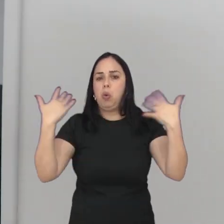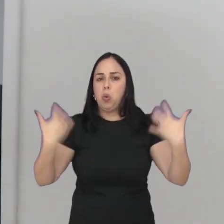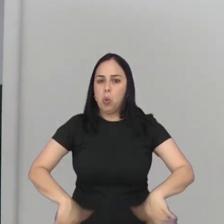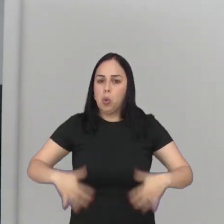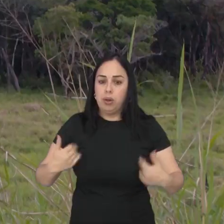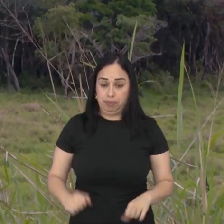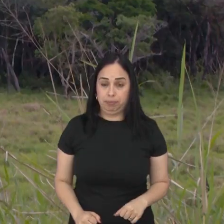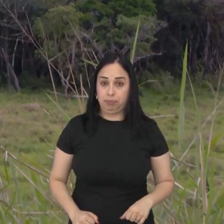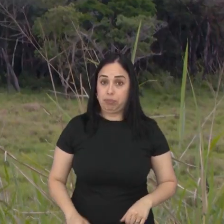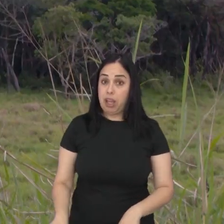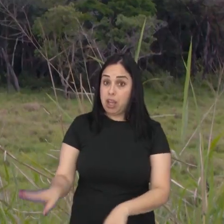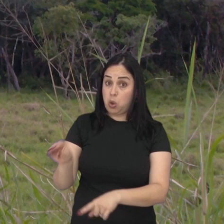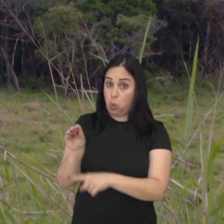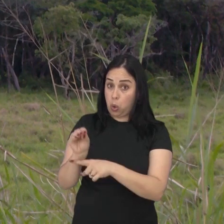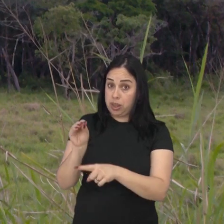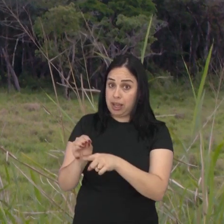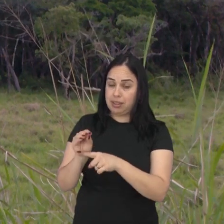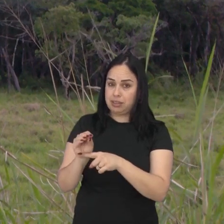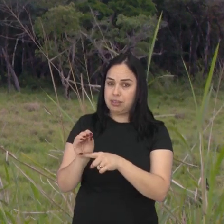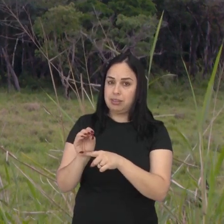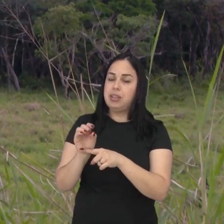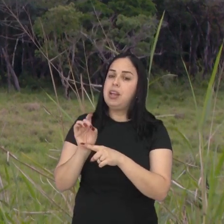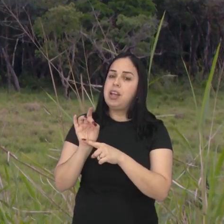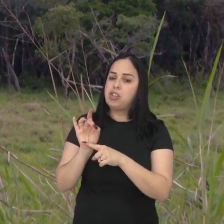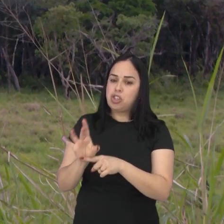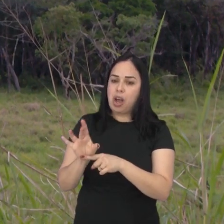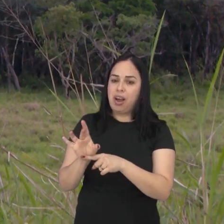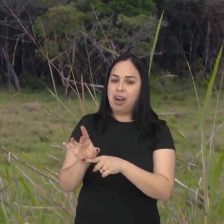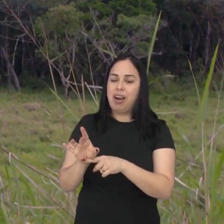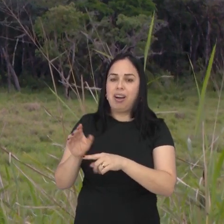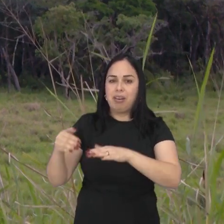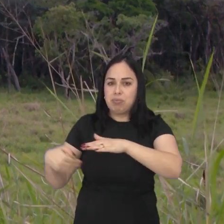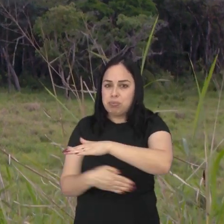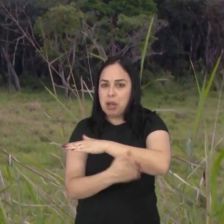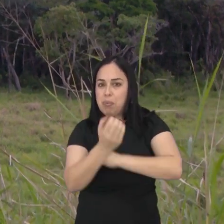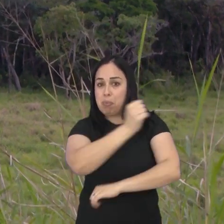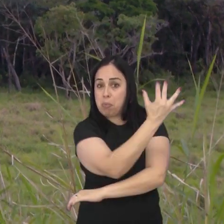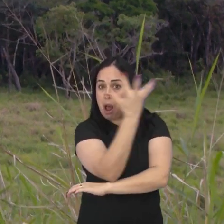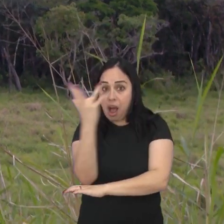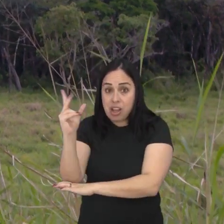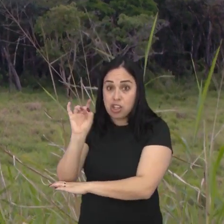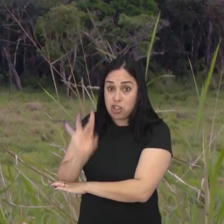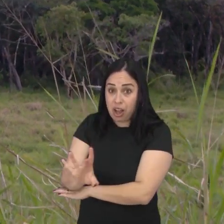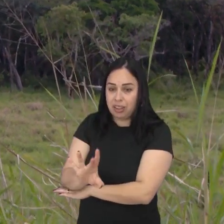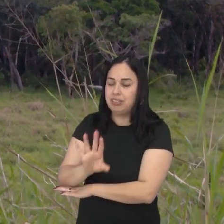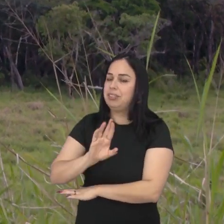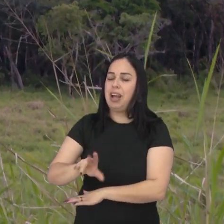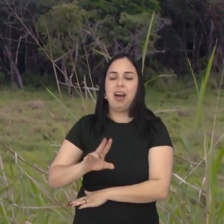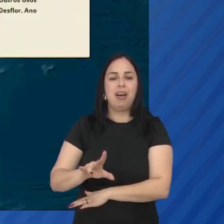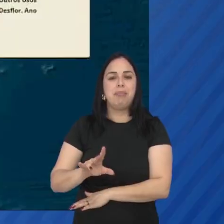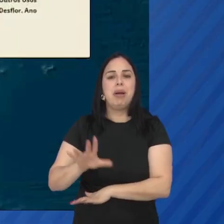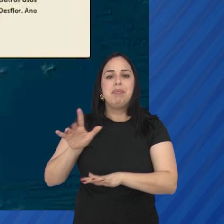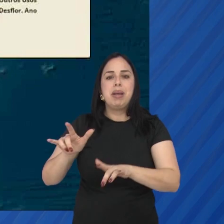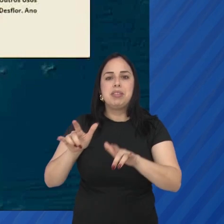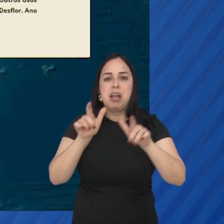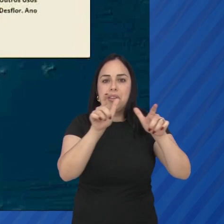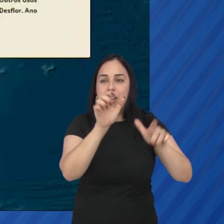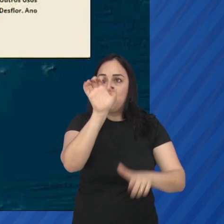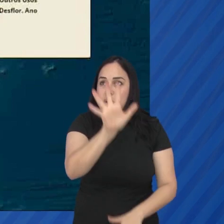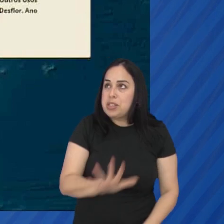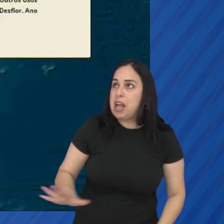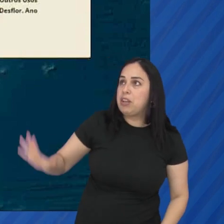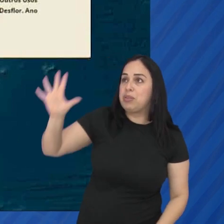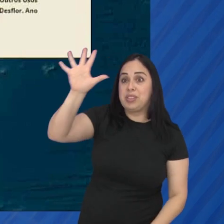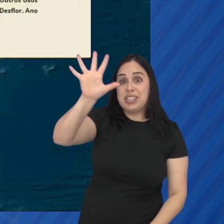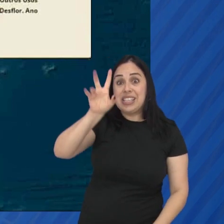ajudar bastante. E preservar o cerrado vai além de garantir a existência do bioma. Esse tipo de vegetação está presente em